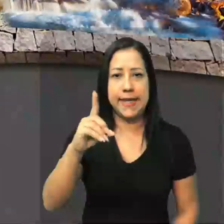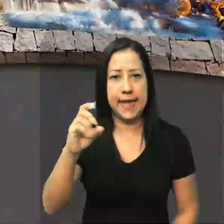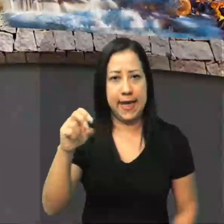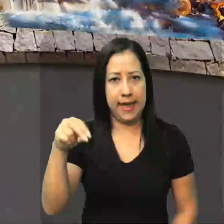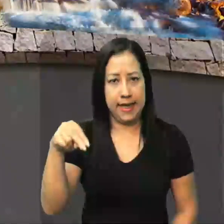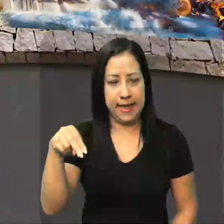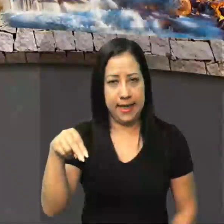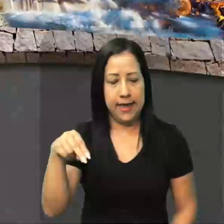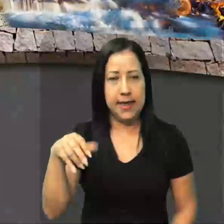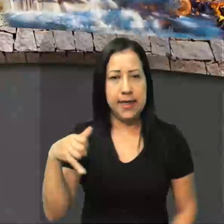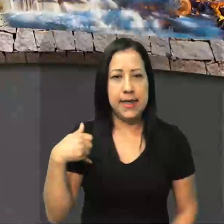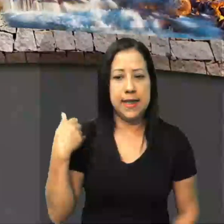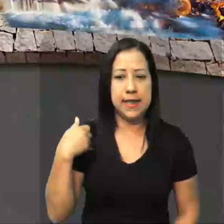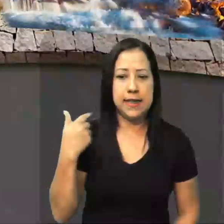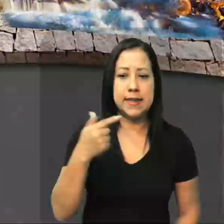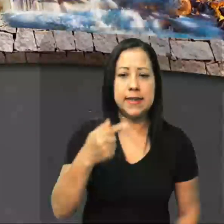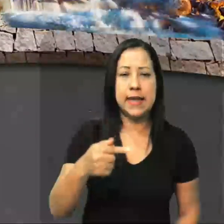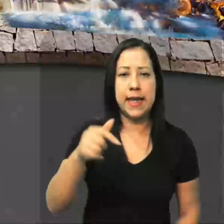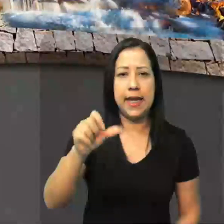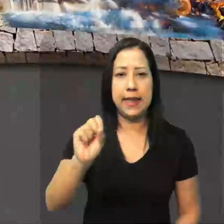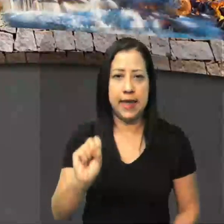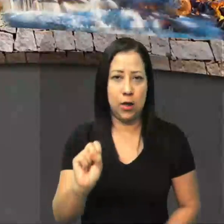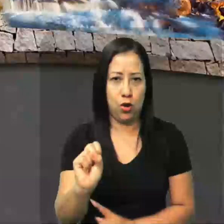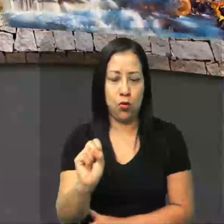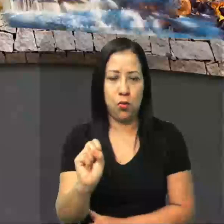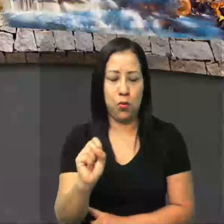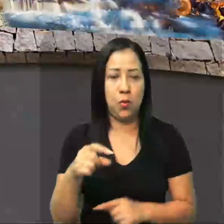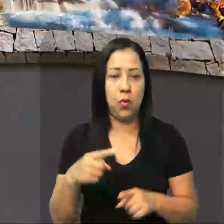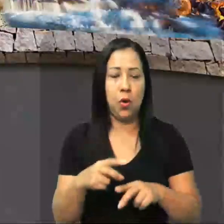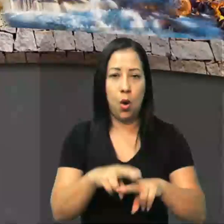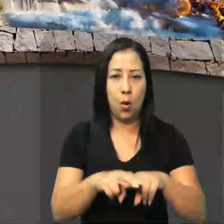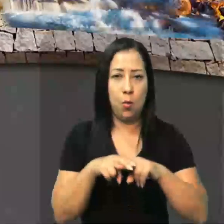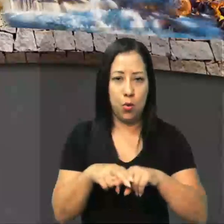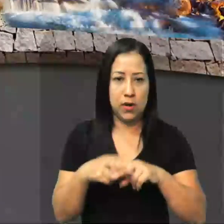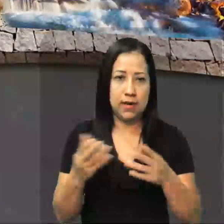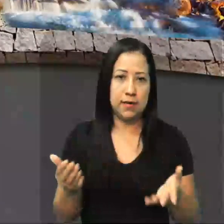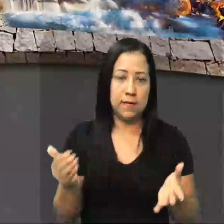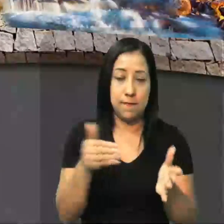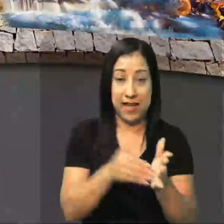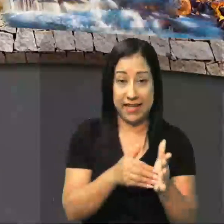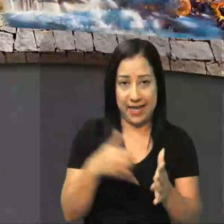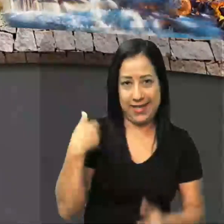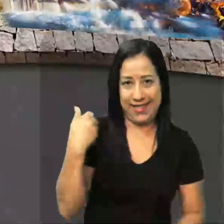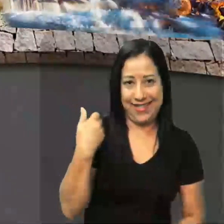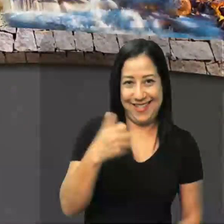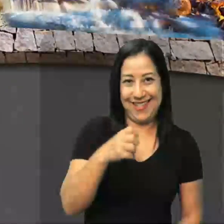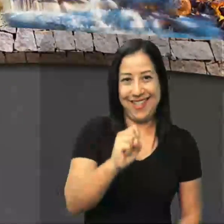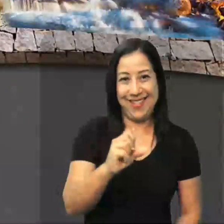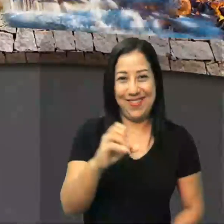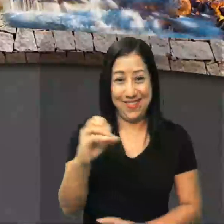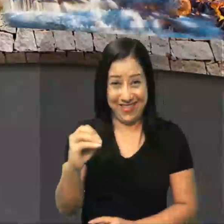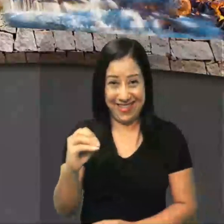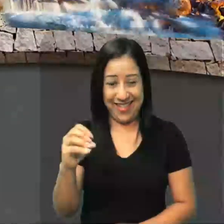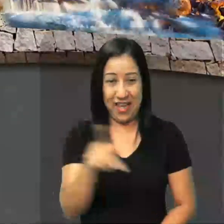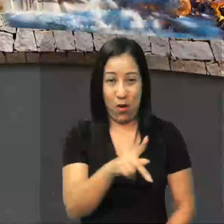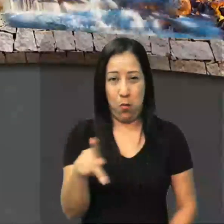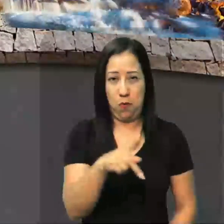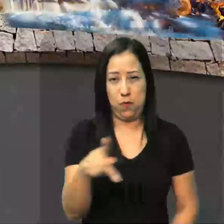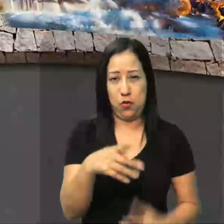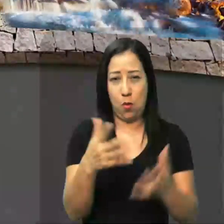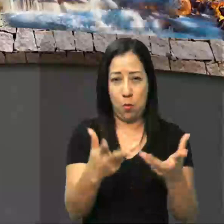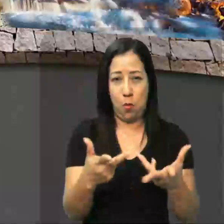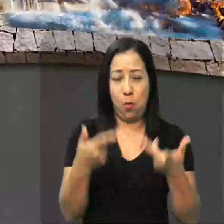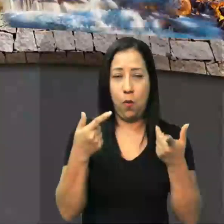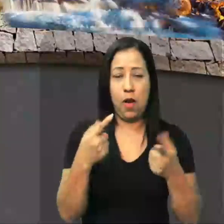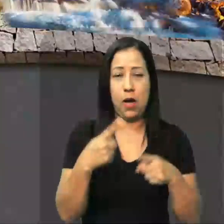78. Por isso que eu, Arimateia, vou chegar aos meus 80 anos sendo professor de boa qualidade. Porque eu gosto da energia positiva de